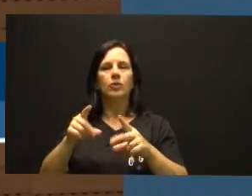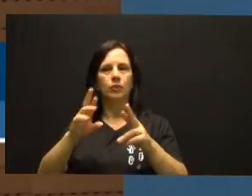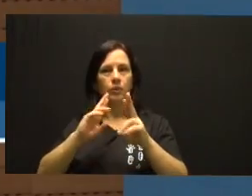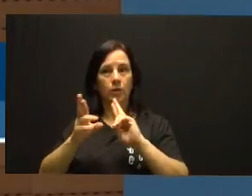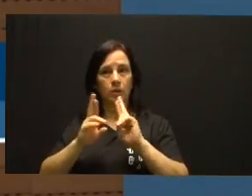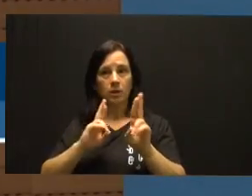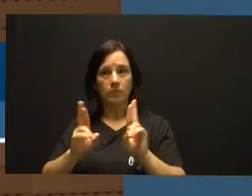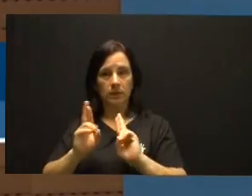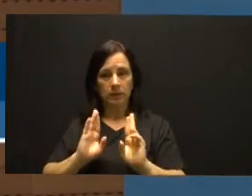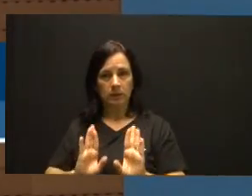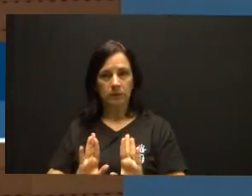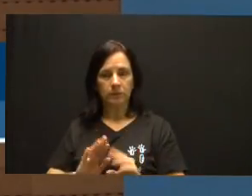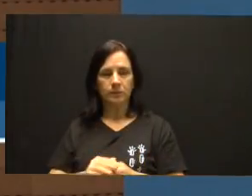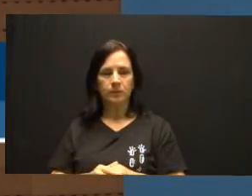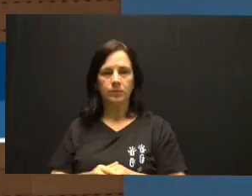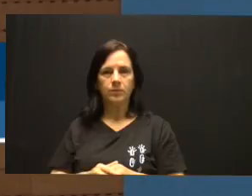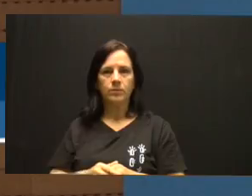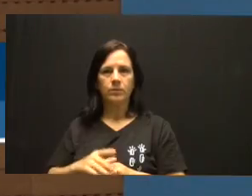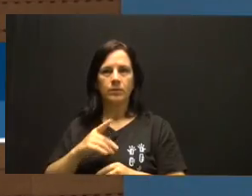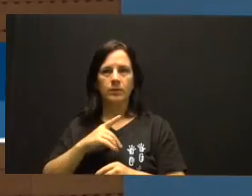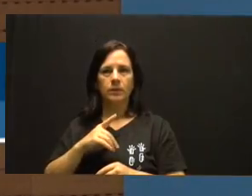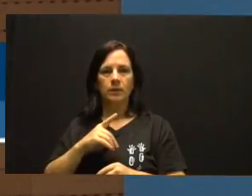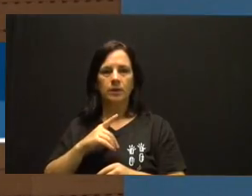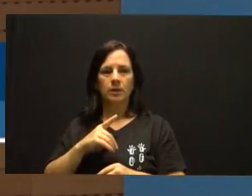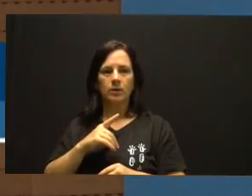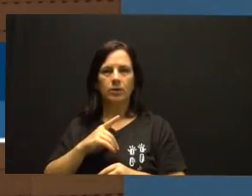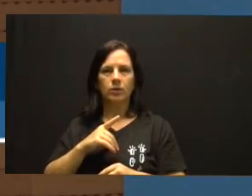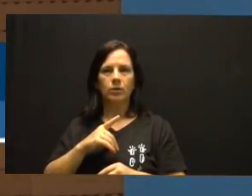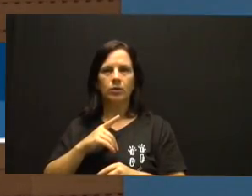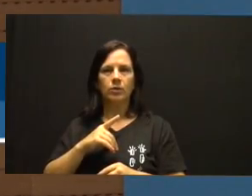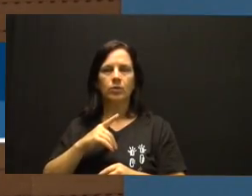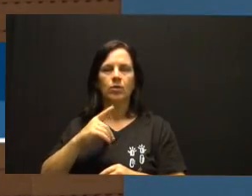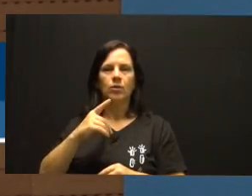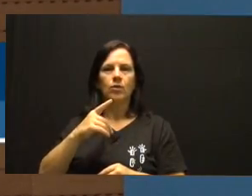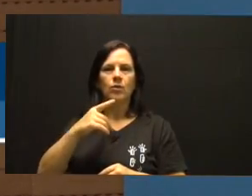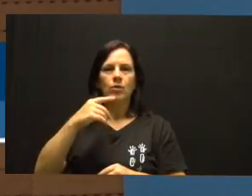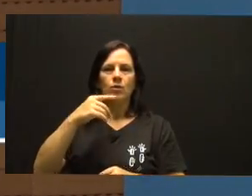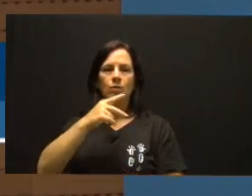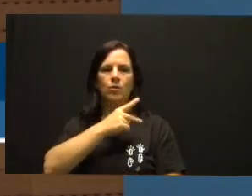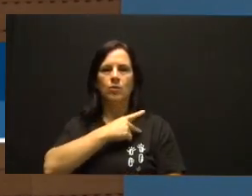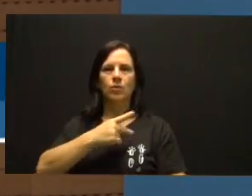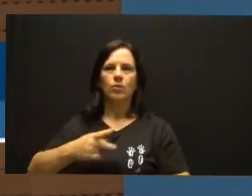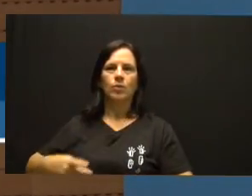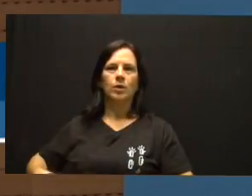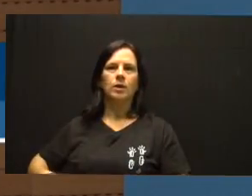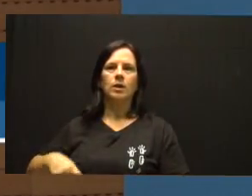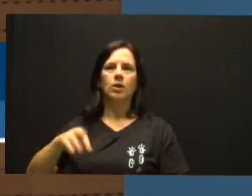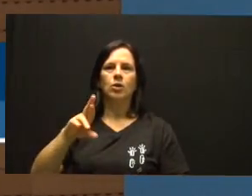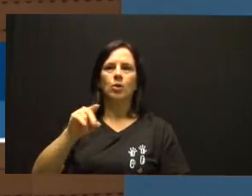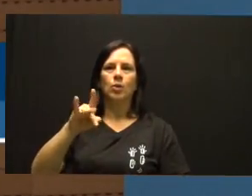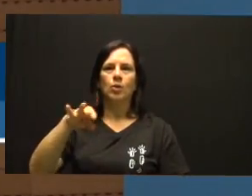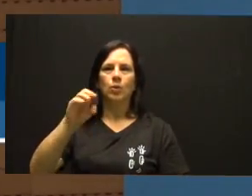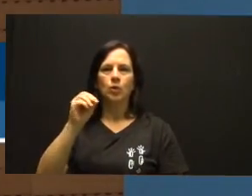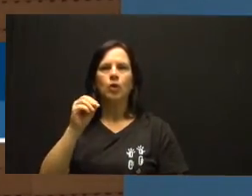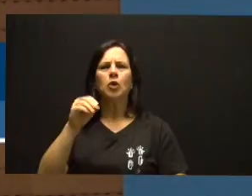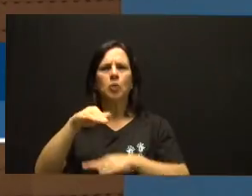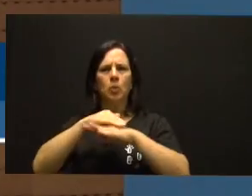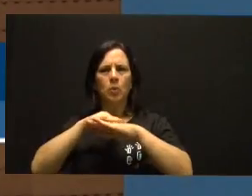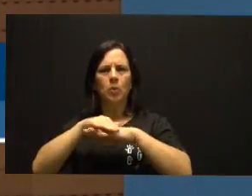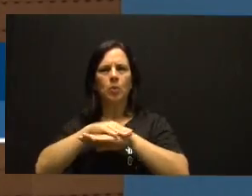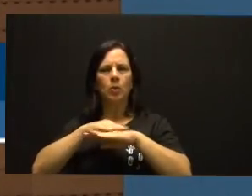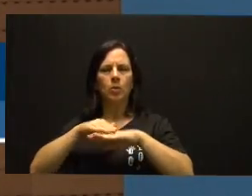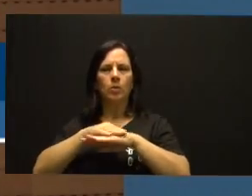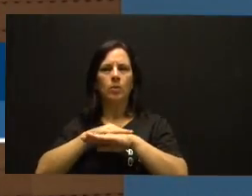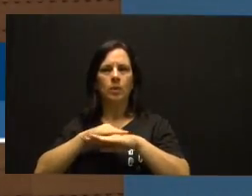parlamentar. Quanto representante, através da palavra que o Rodrigo Alemão me deu, nosso presidente do Poder Legislativo ali atrás, eu